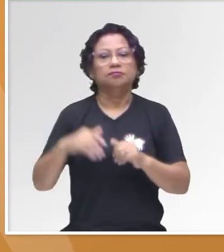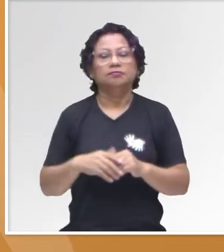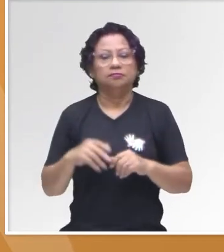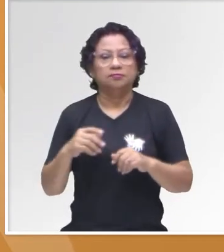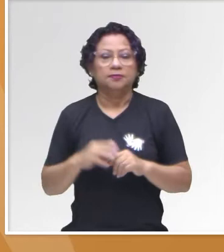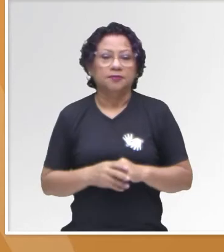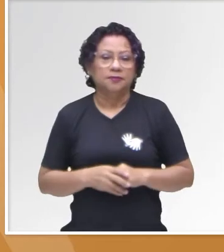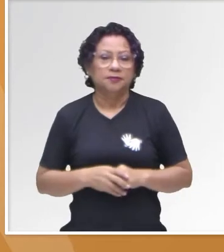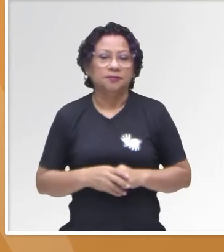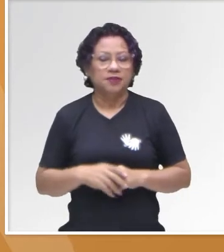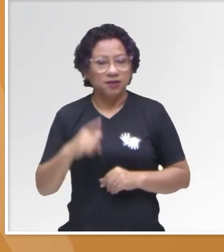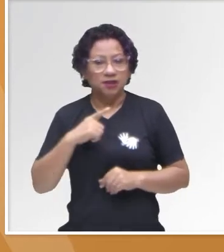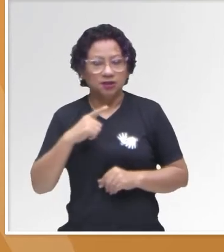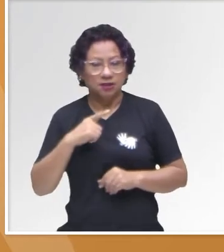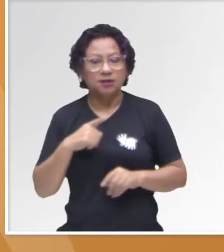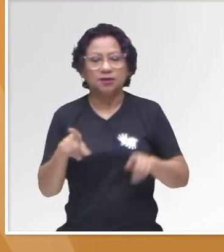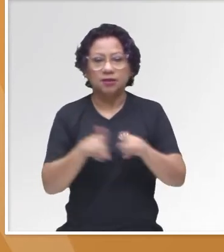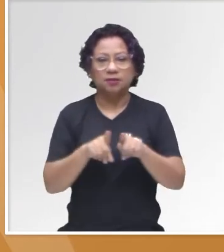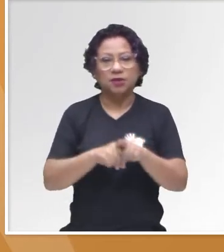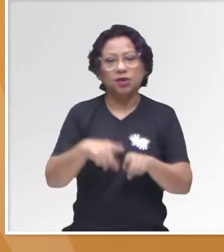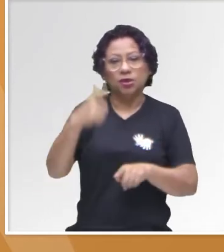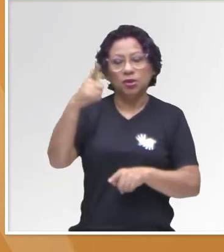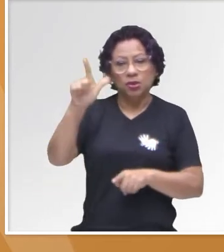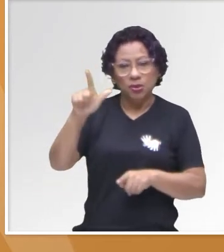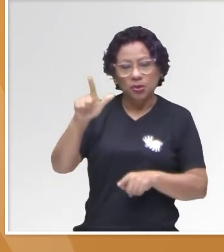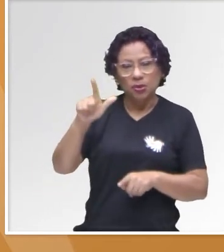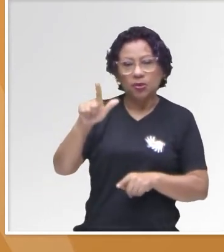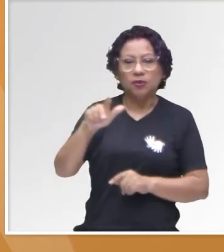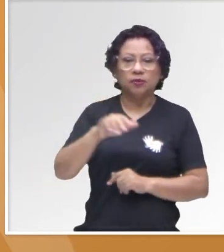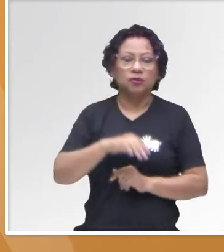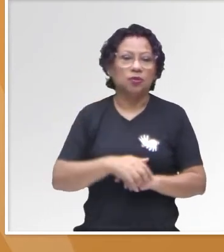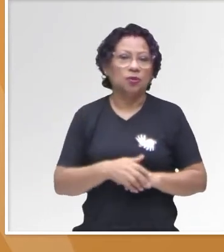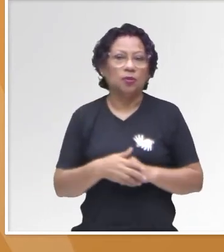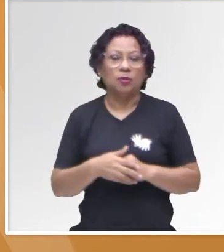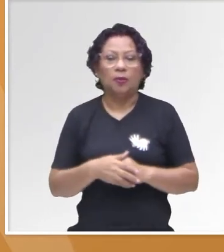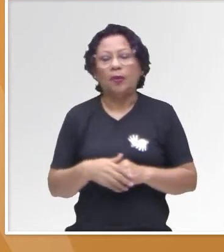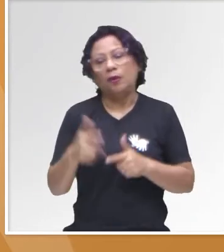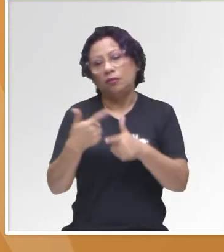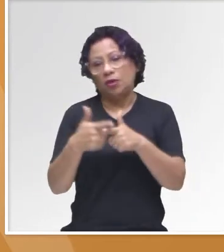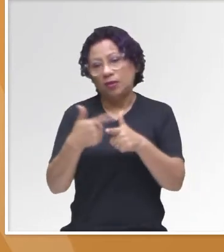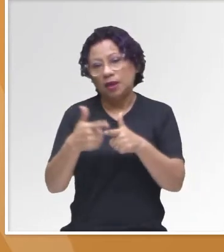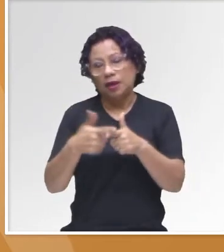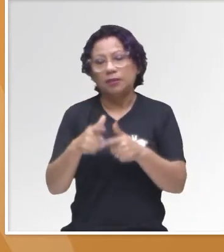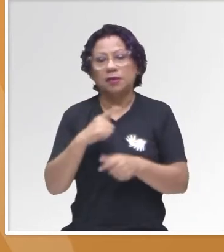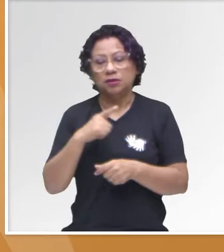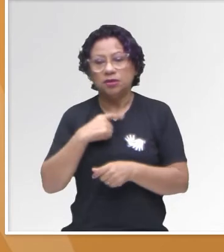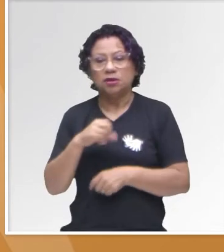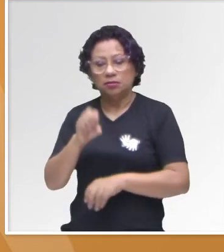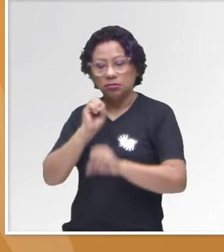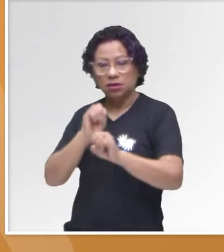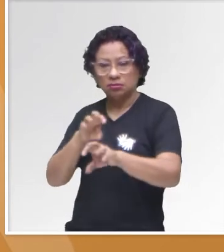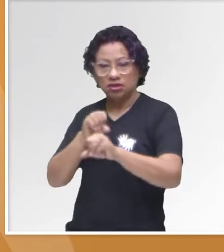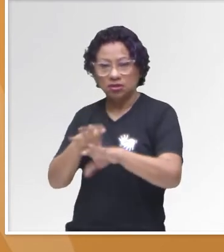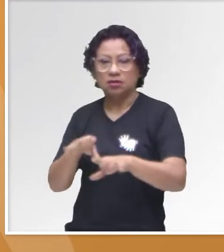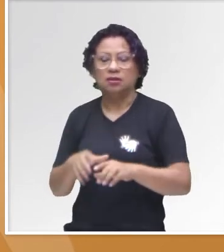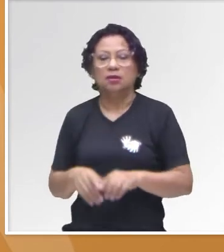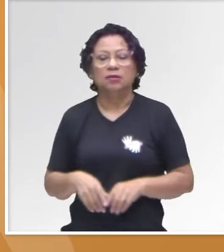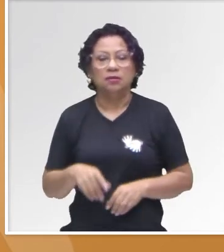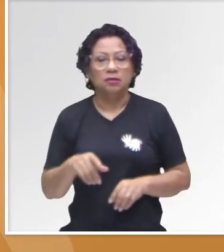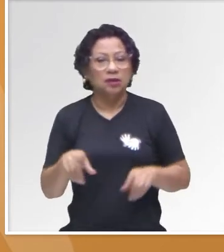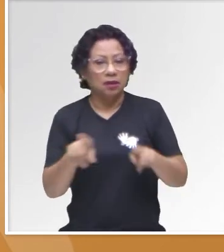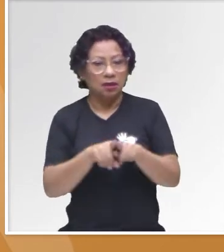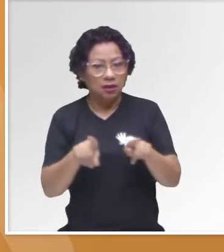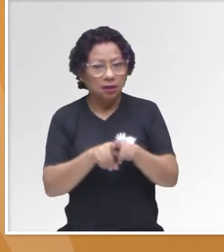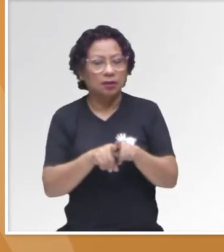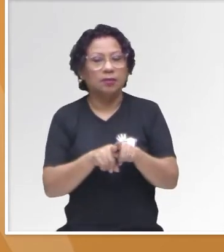também outros fatores que a gente pode analisar, que é com relação à questão da educação. A gente pode também falar